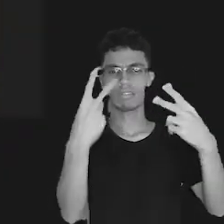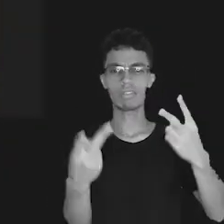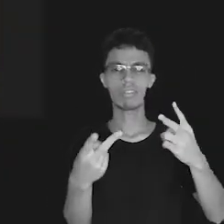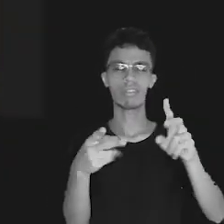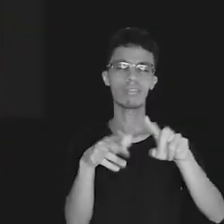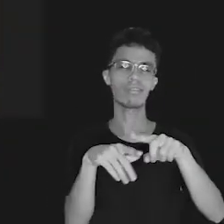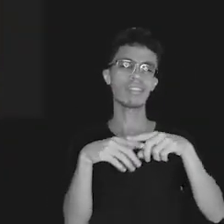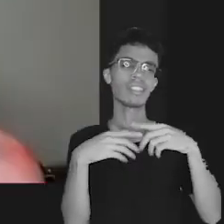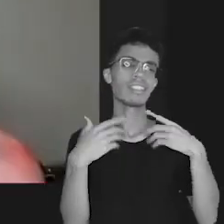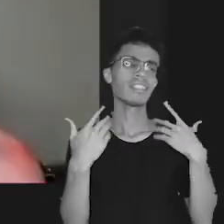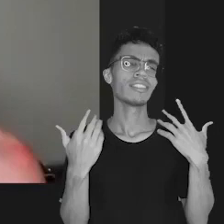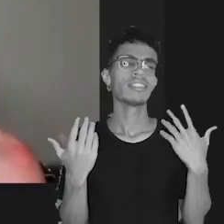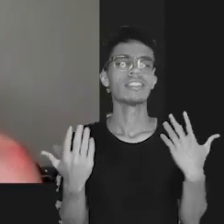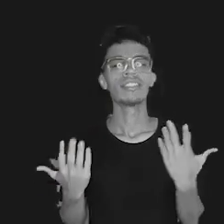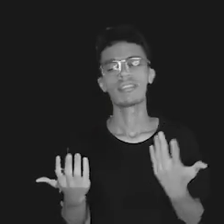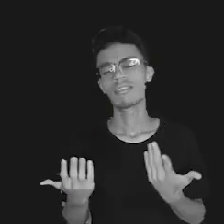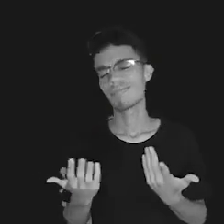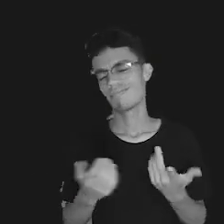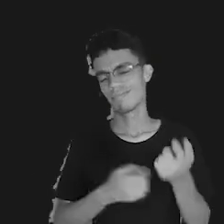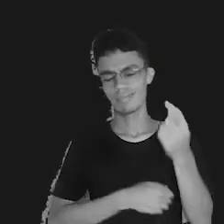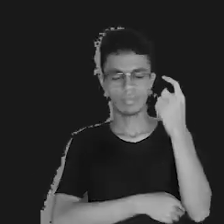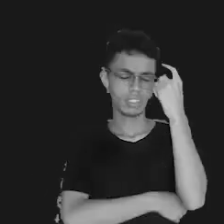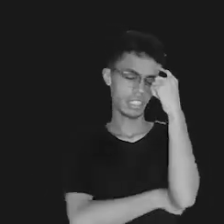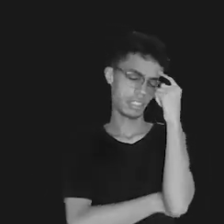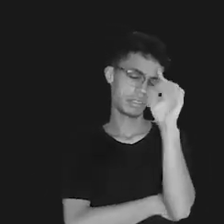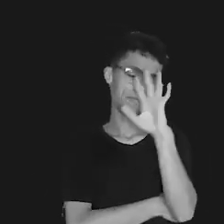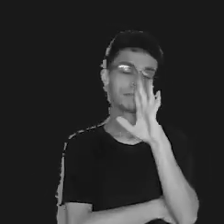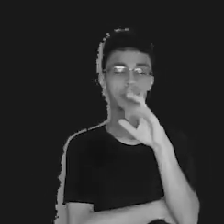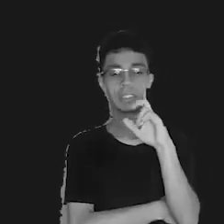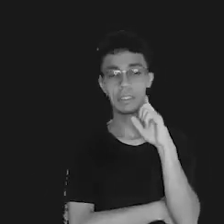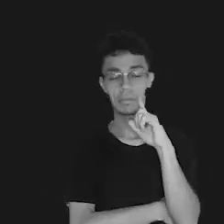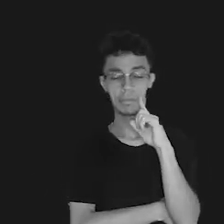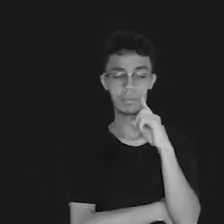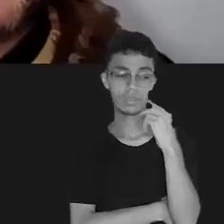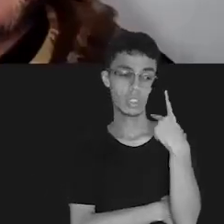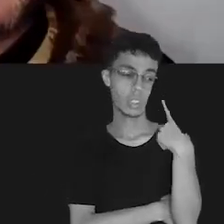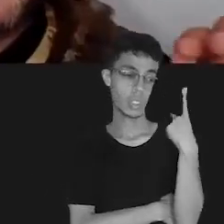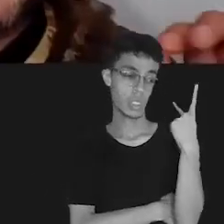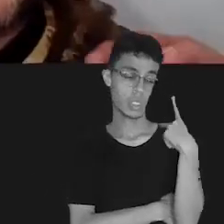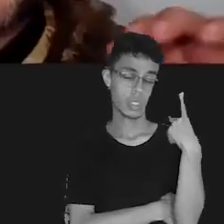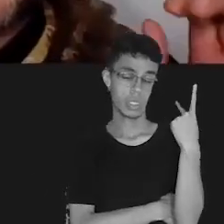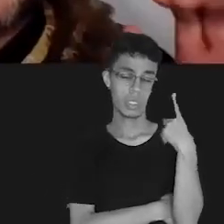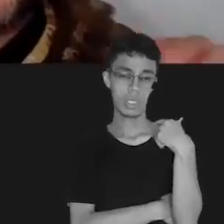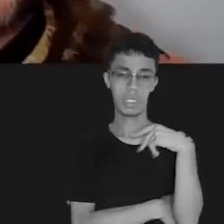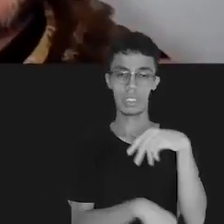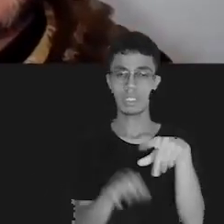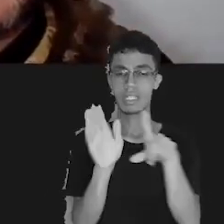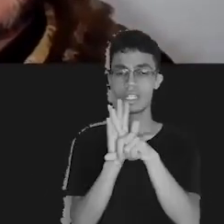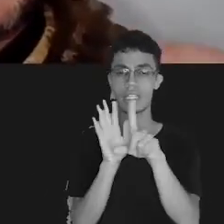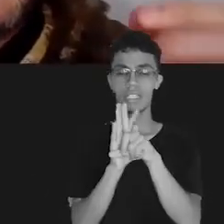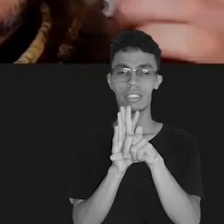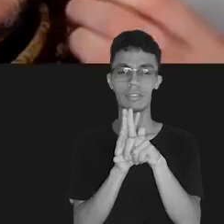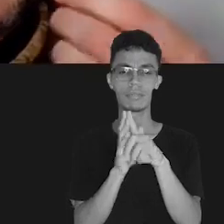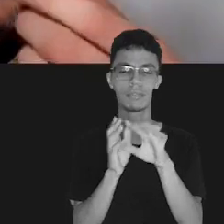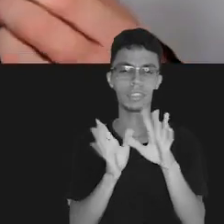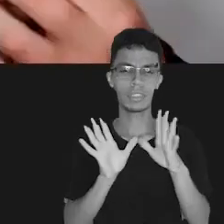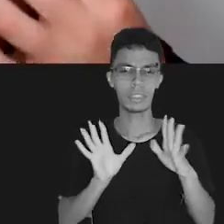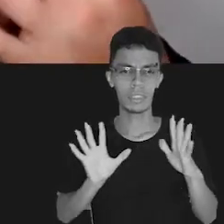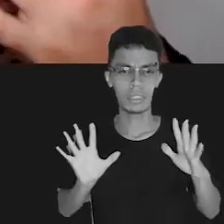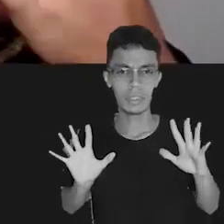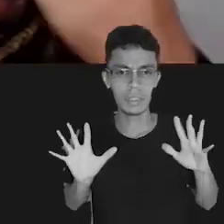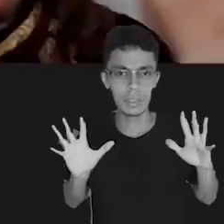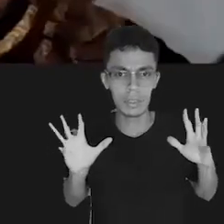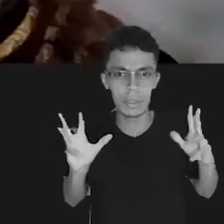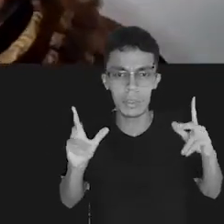Mas que contratempo! Afinal, nós, os da lei. Ruído de preparação para